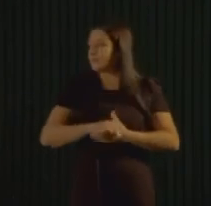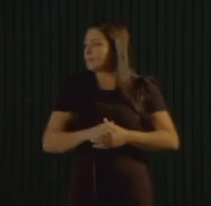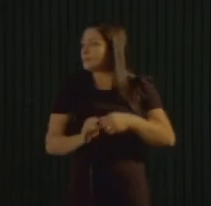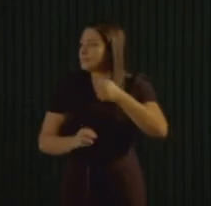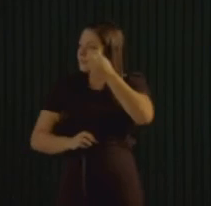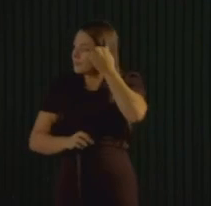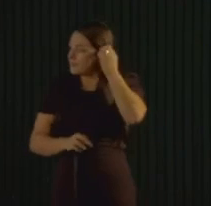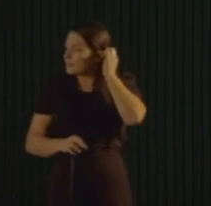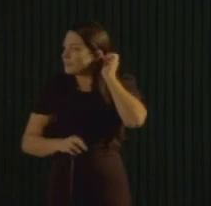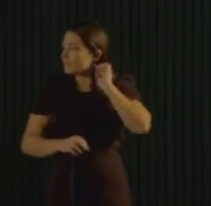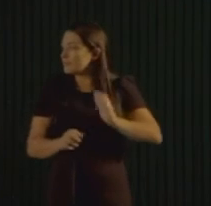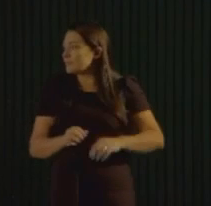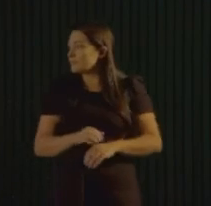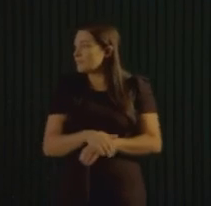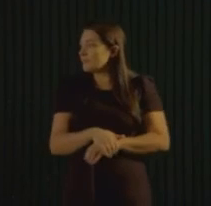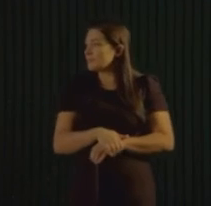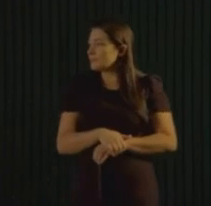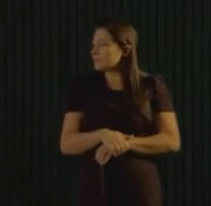todos.